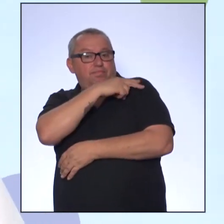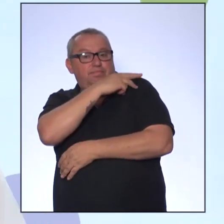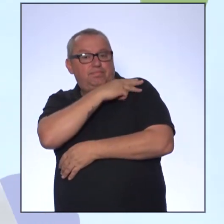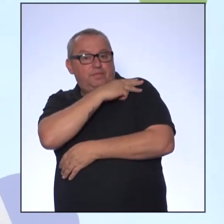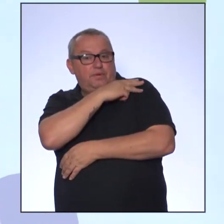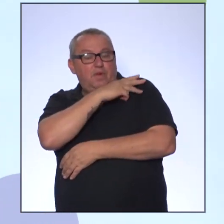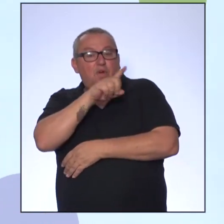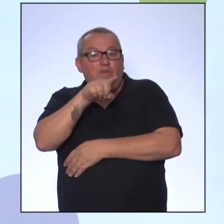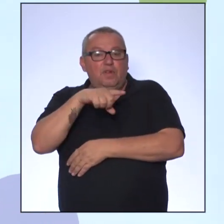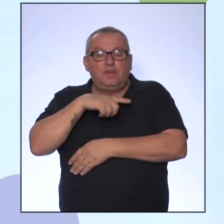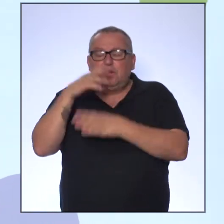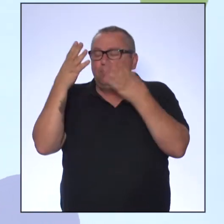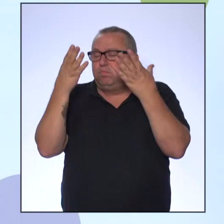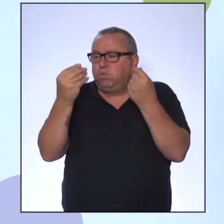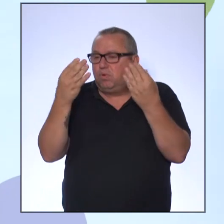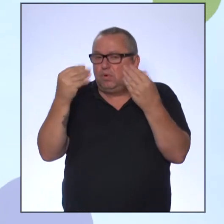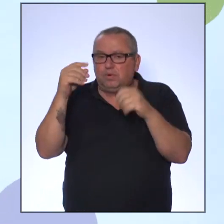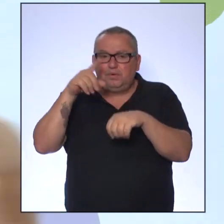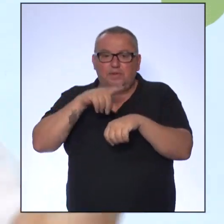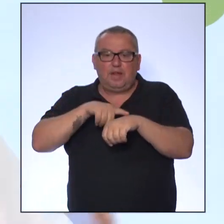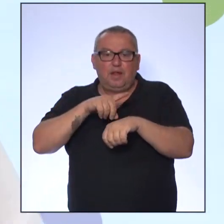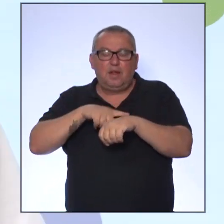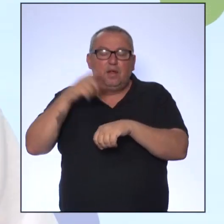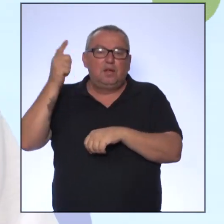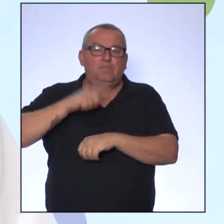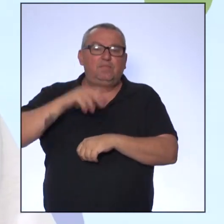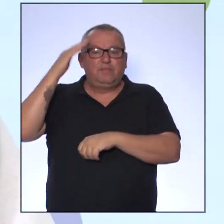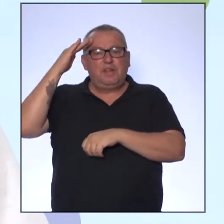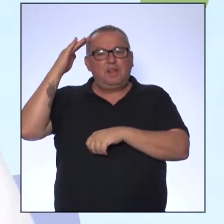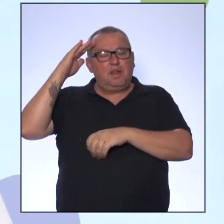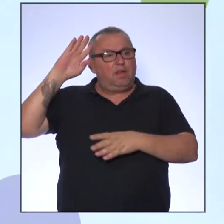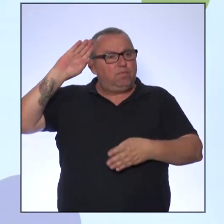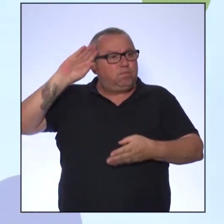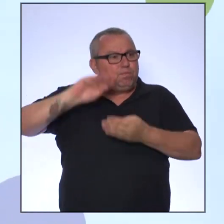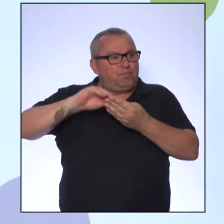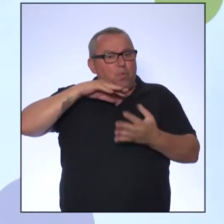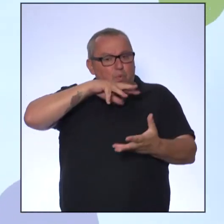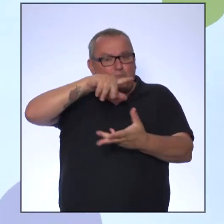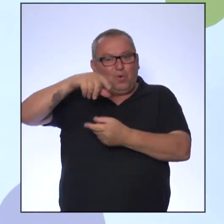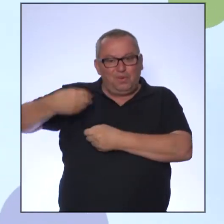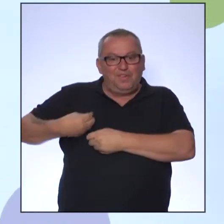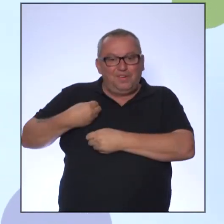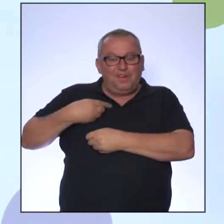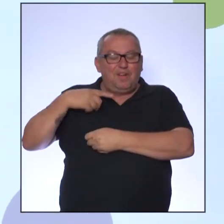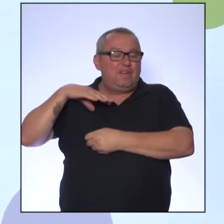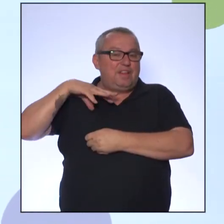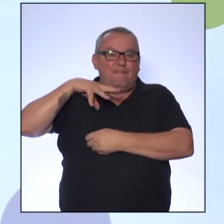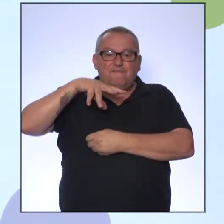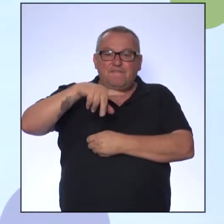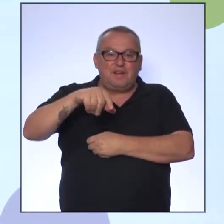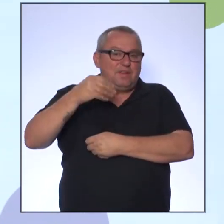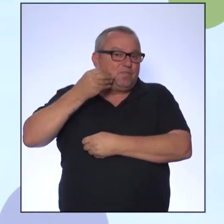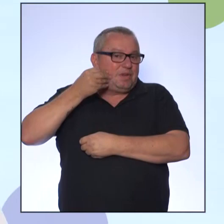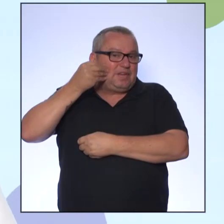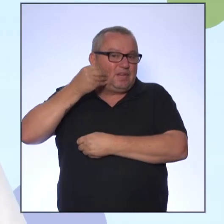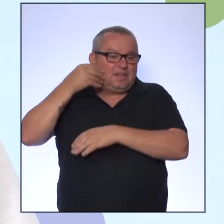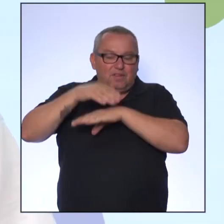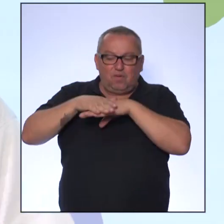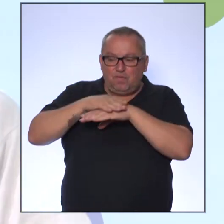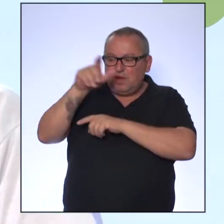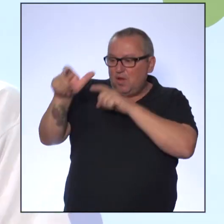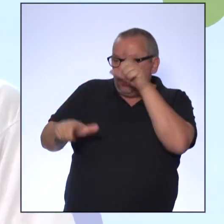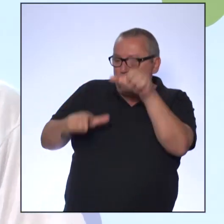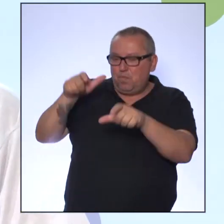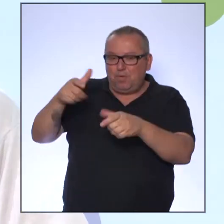bastante tempo para entender e compreender o mundo ao seu redor. Então, você vai ter várias experiências e vivências, conversar com